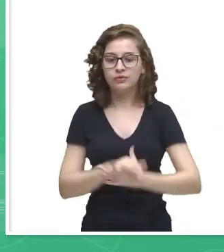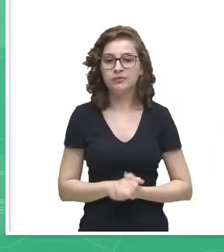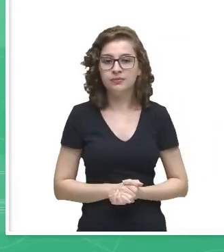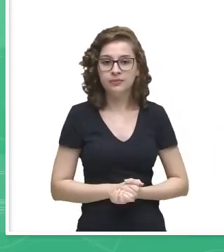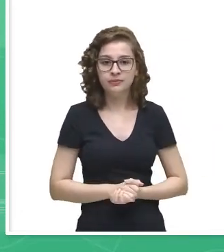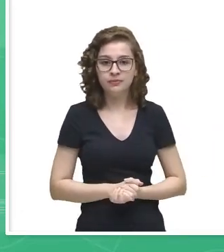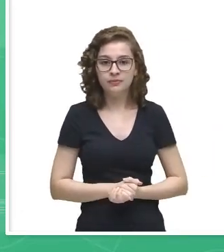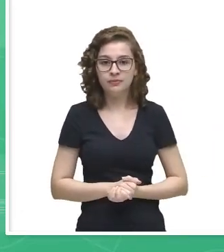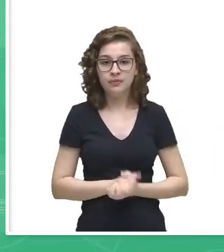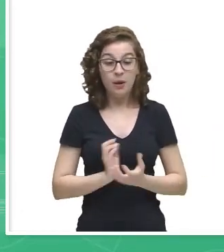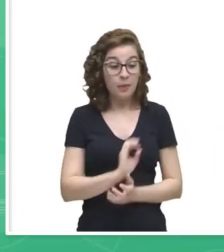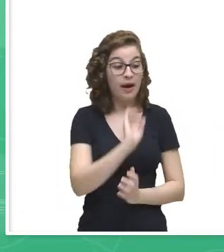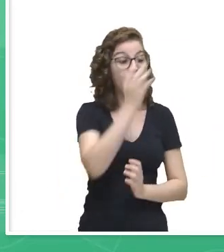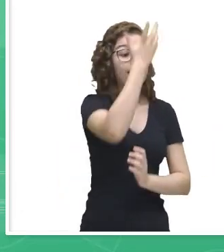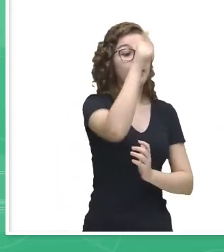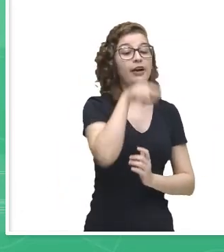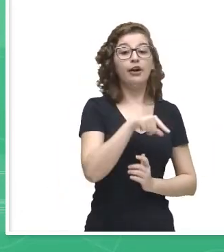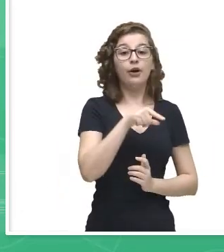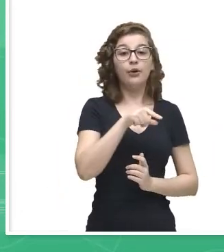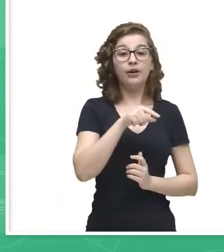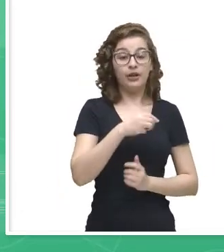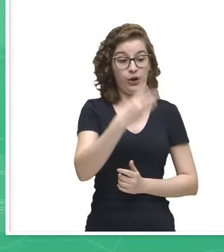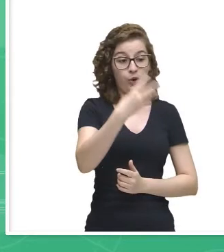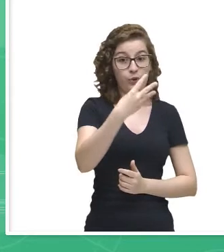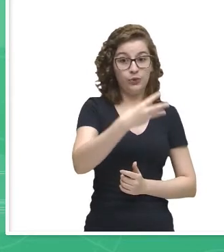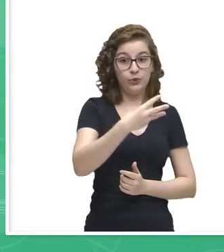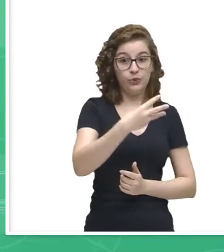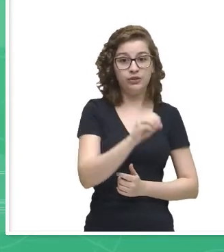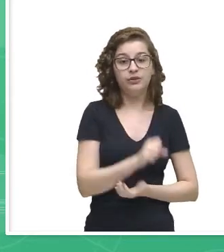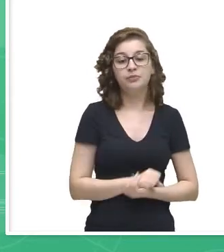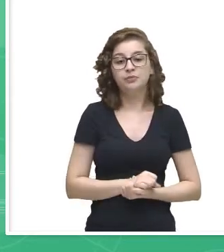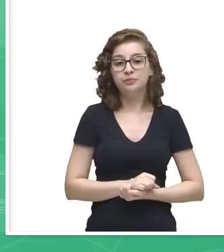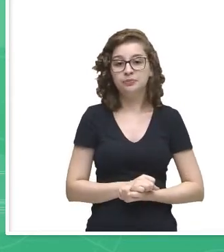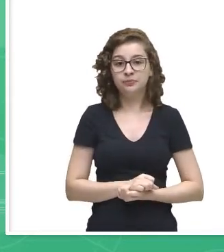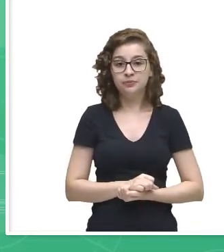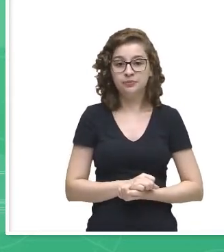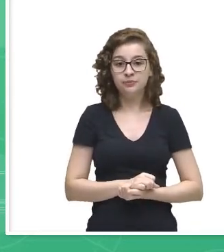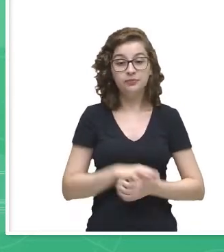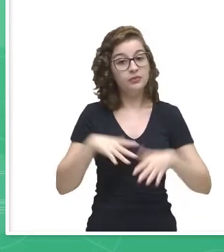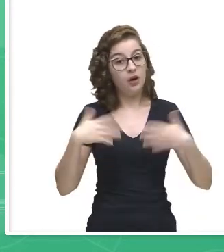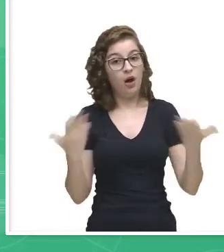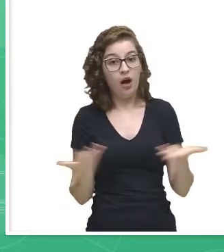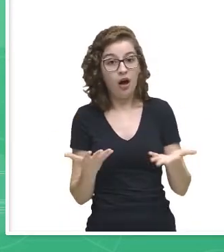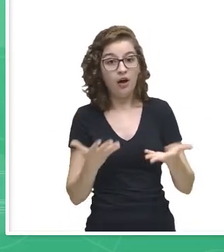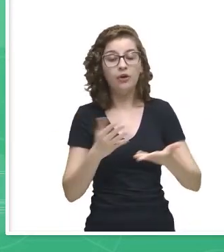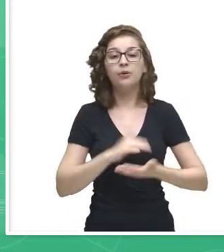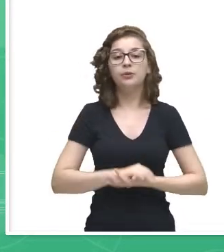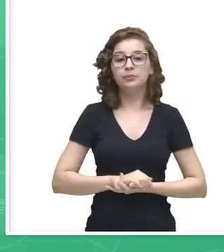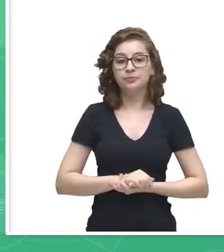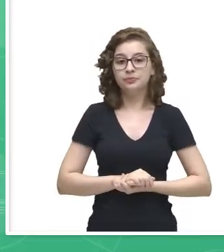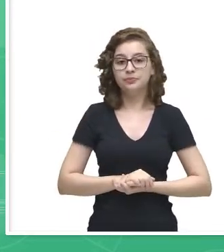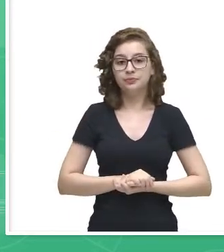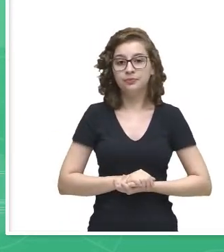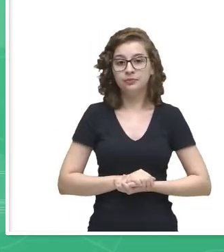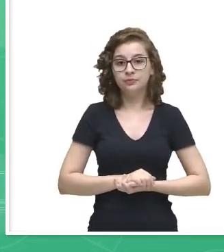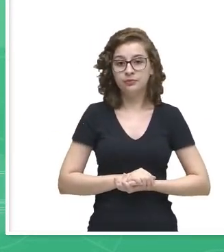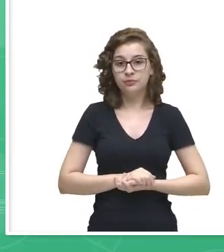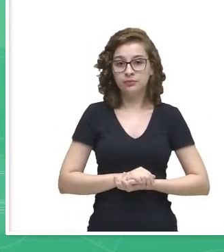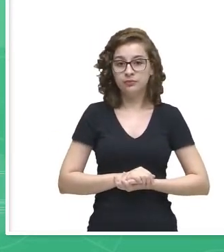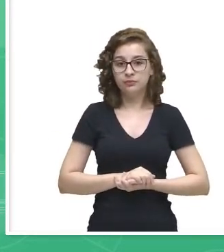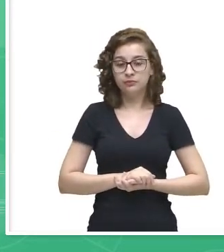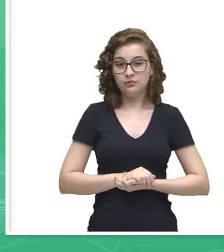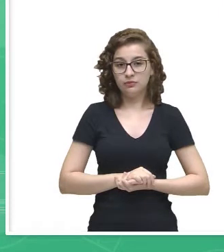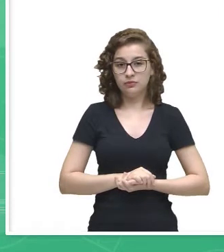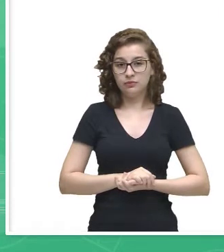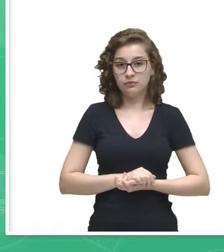ali, criar esse terceiro Reich. Certinho? Então a gente vai ver aqui o primeiro desses regimes,